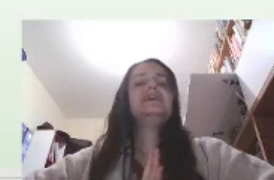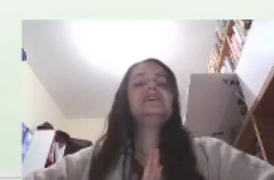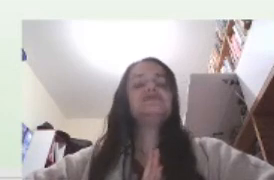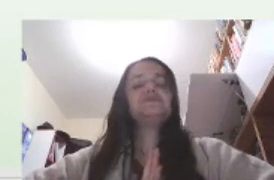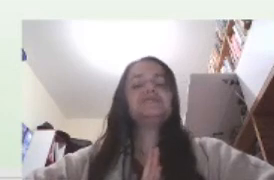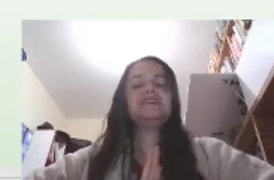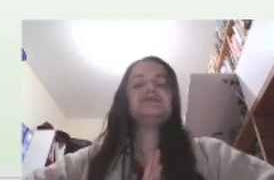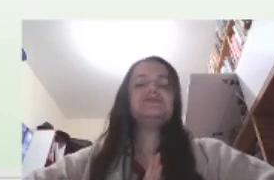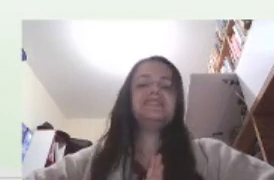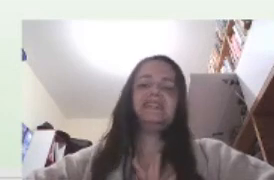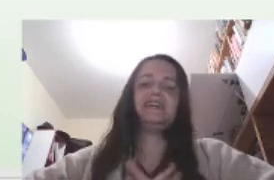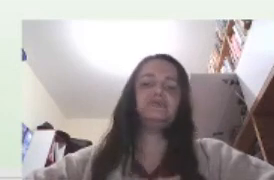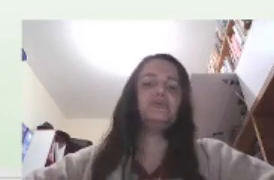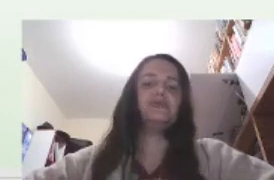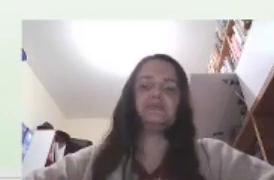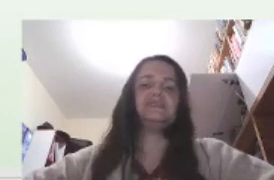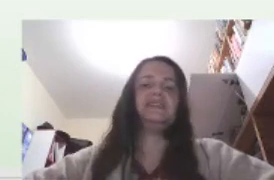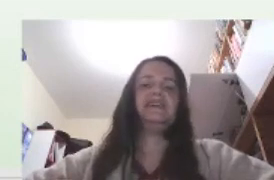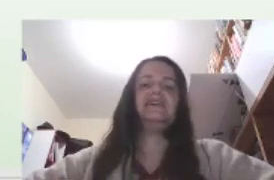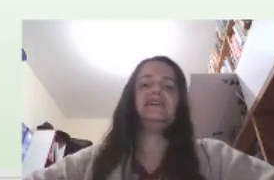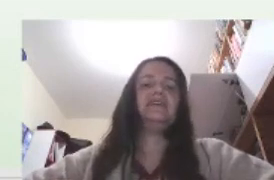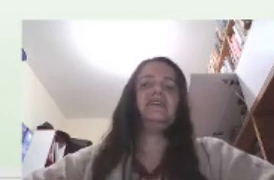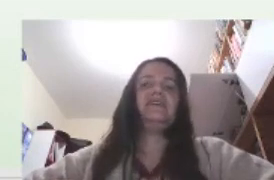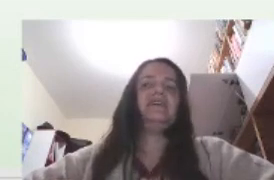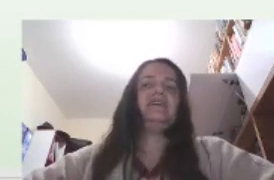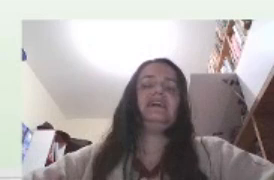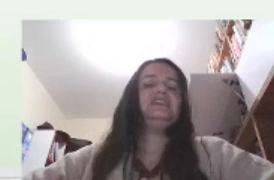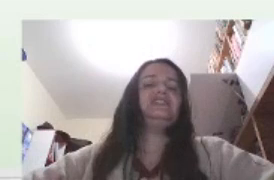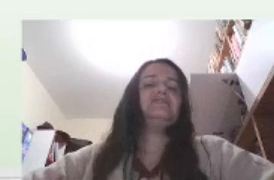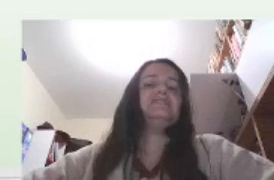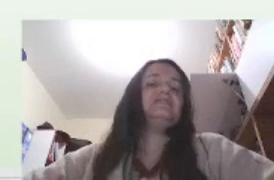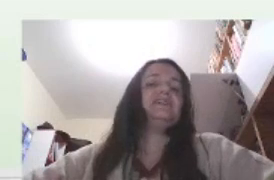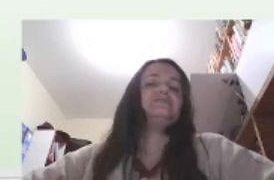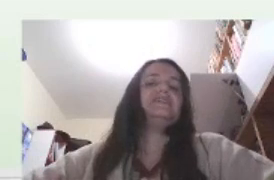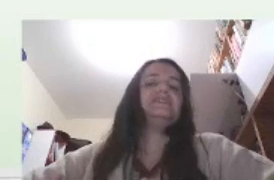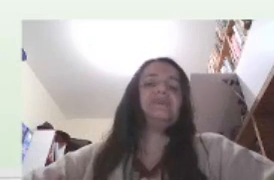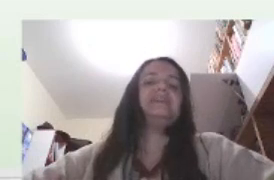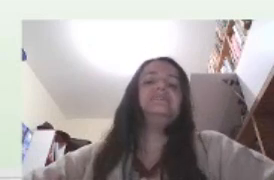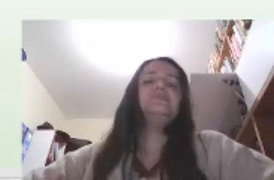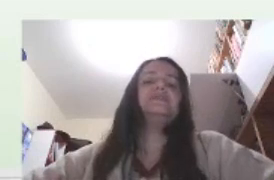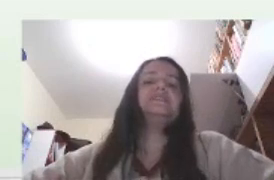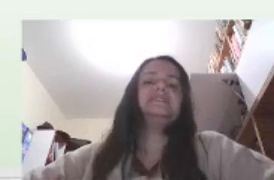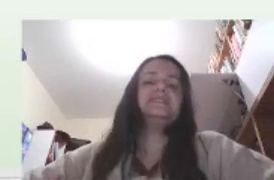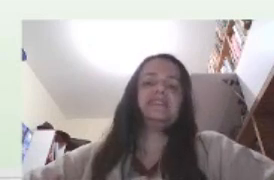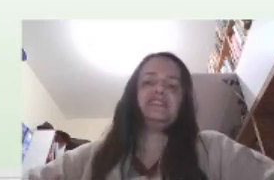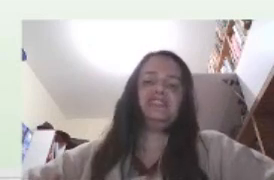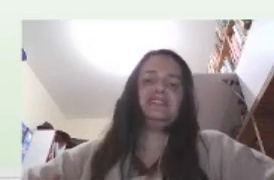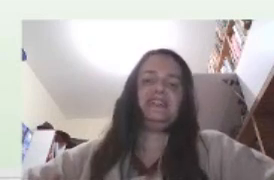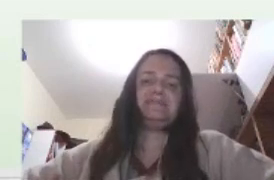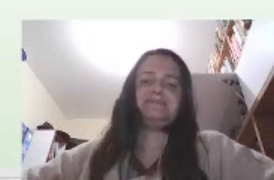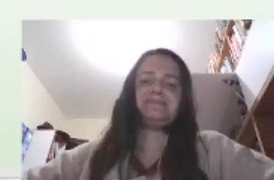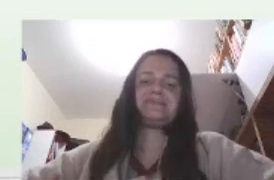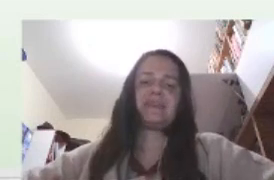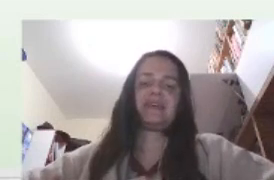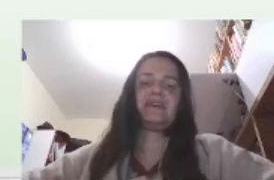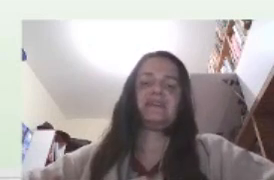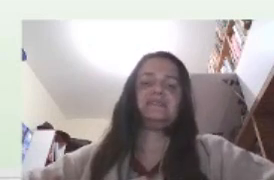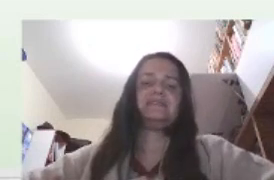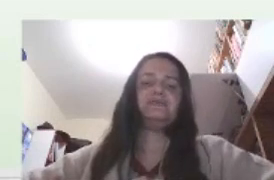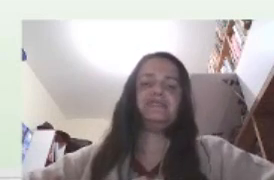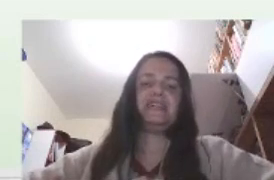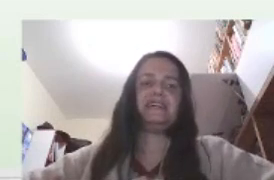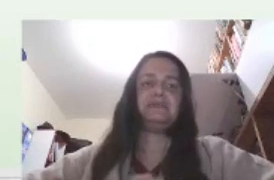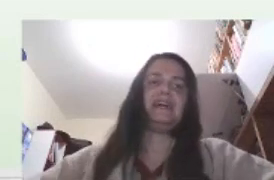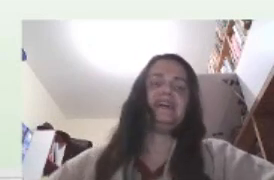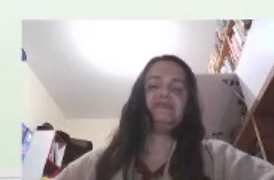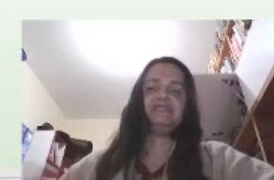órgãos e dos processos vitais do corpo. Seria a região, talvez, uma das mais importantes que a gente tem